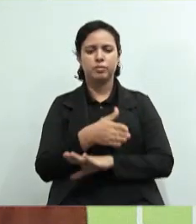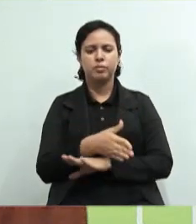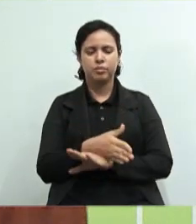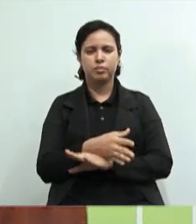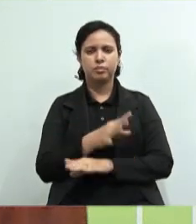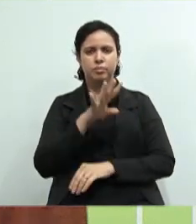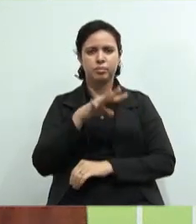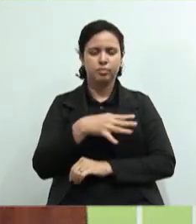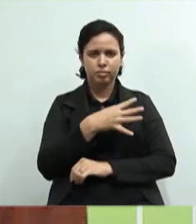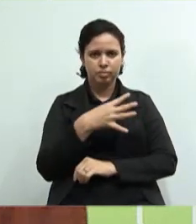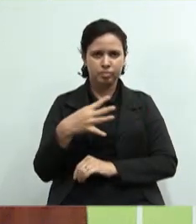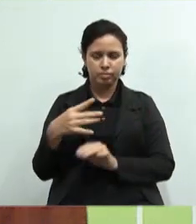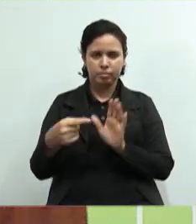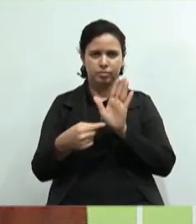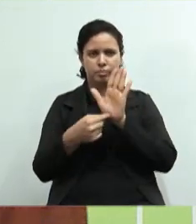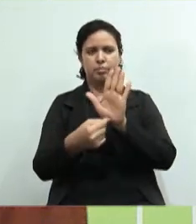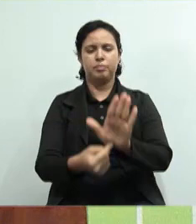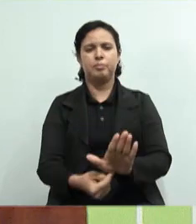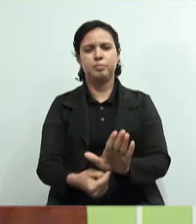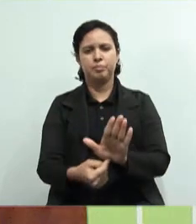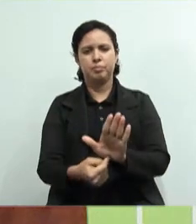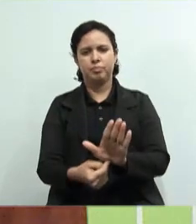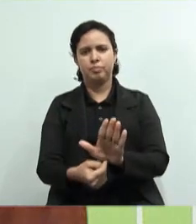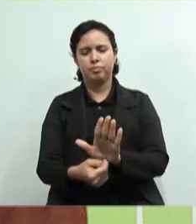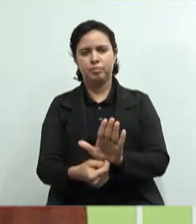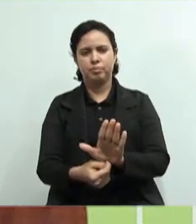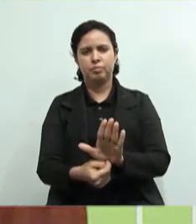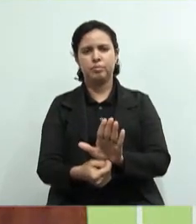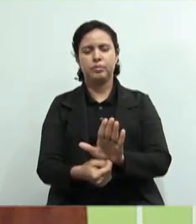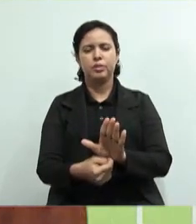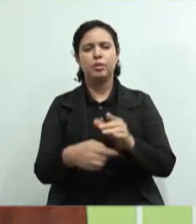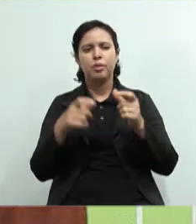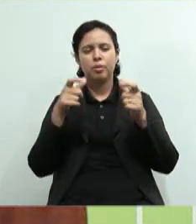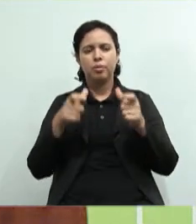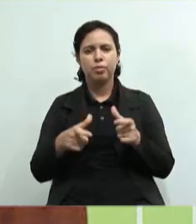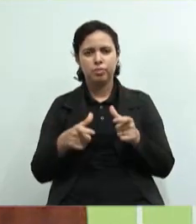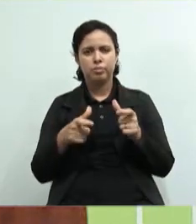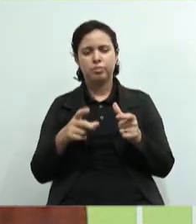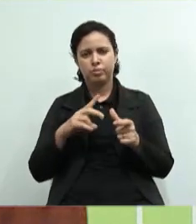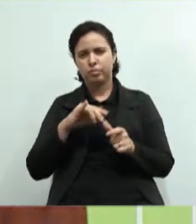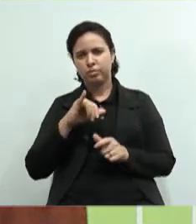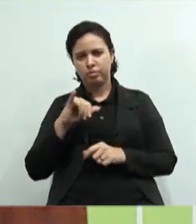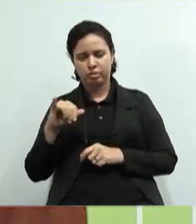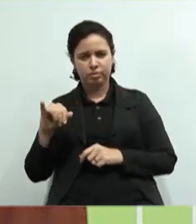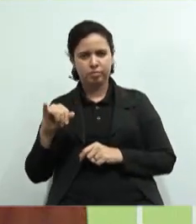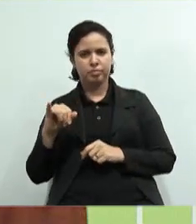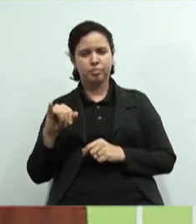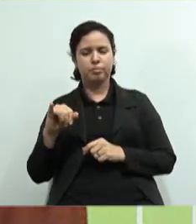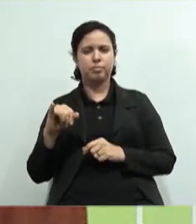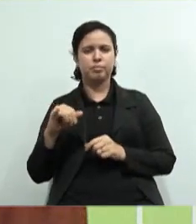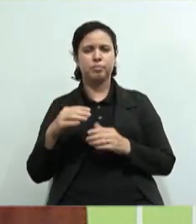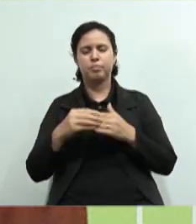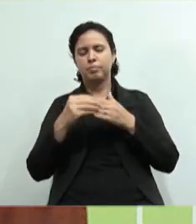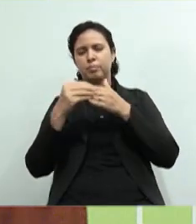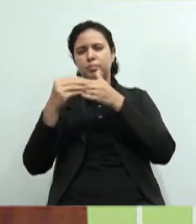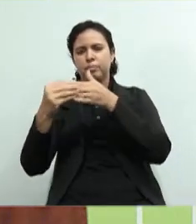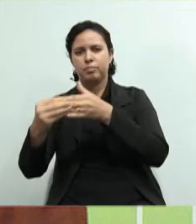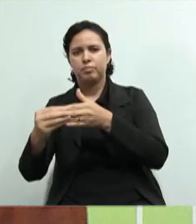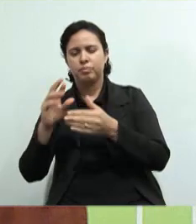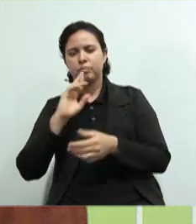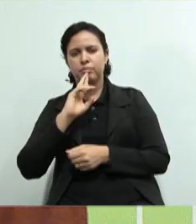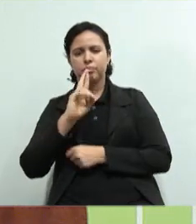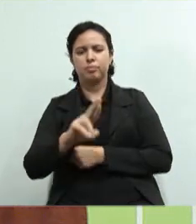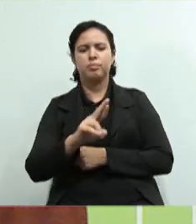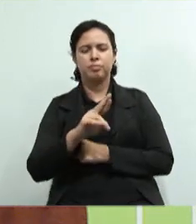fluxograma dá exatamente essa noção, essa percepção de onde a gente vai, né, para onde a gente vai para resolver a